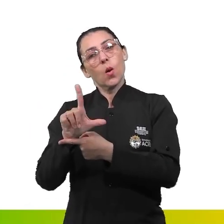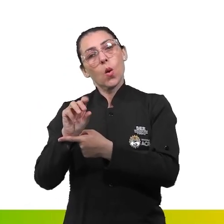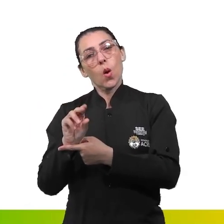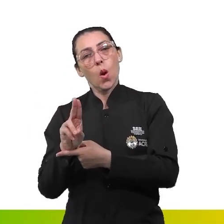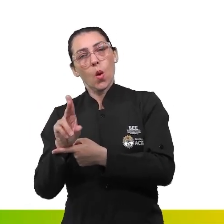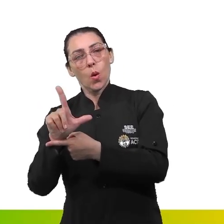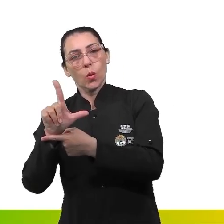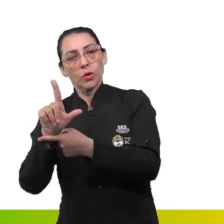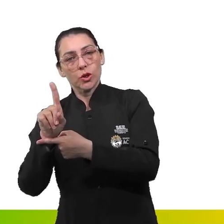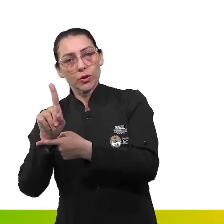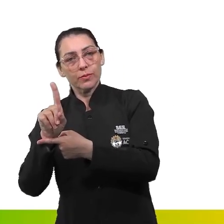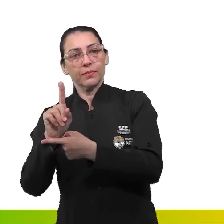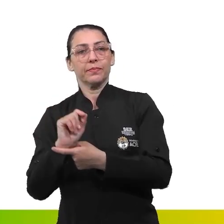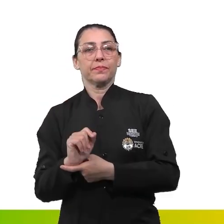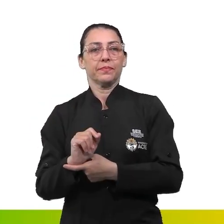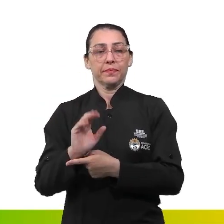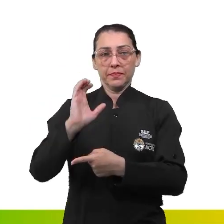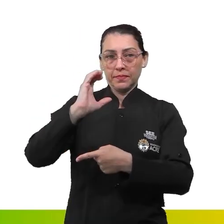download.